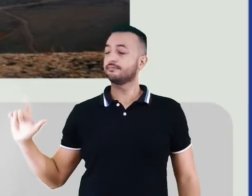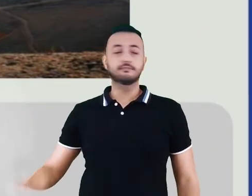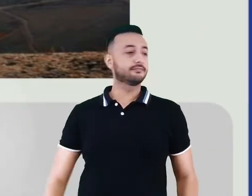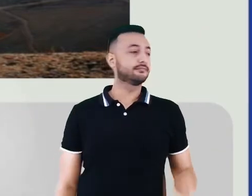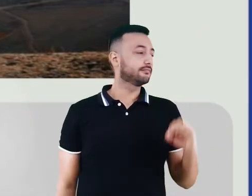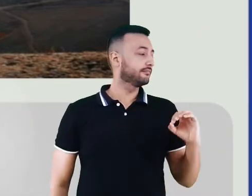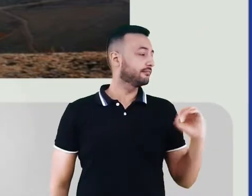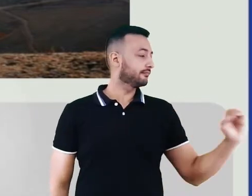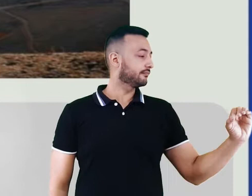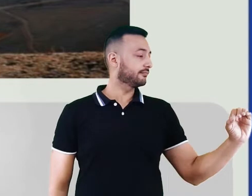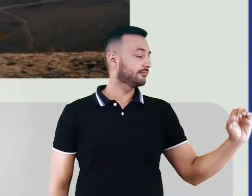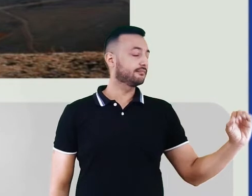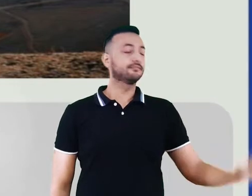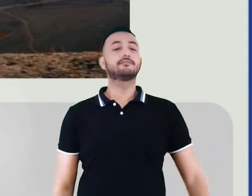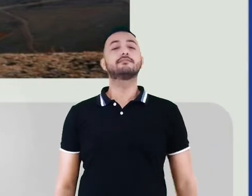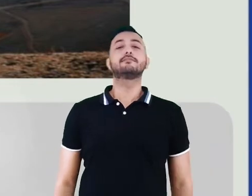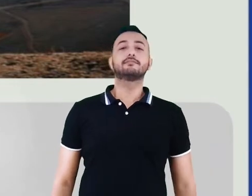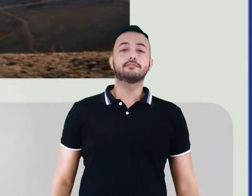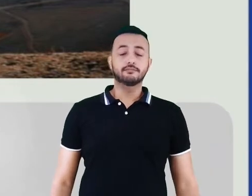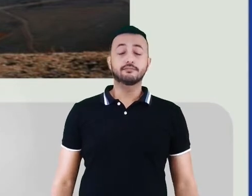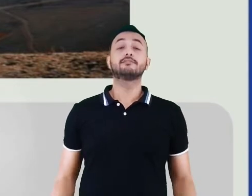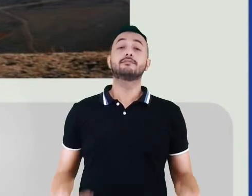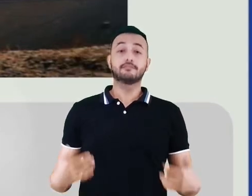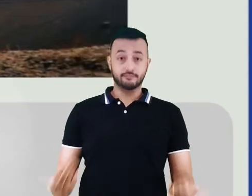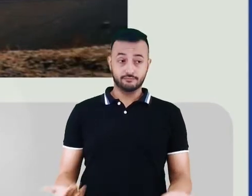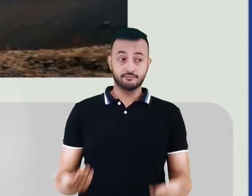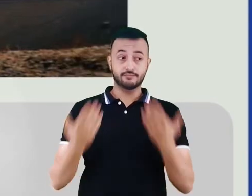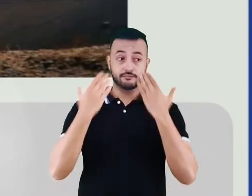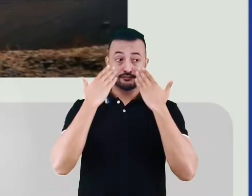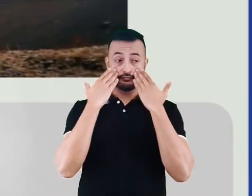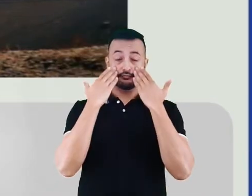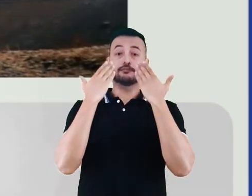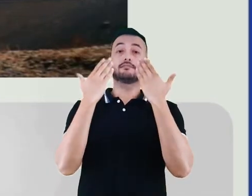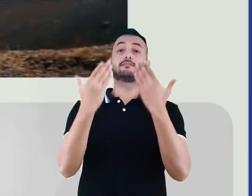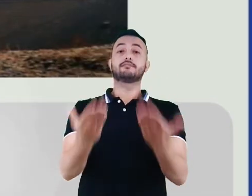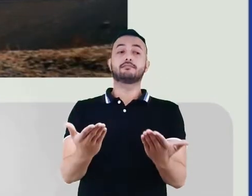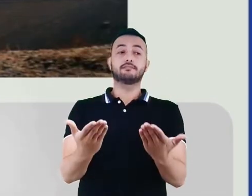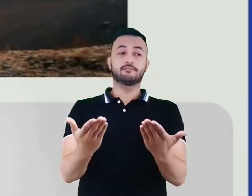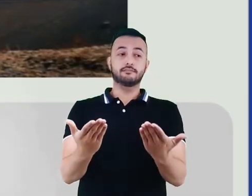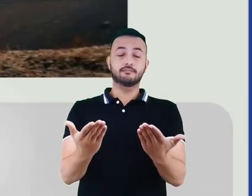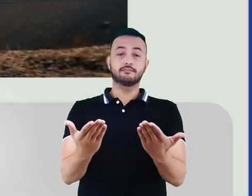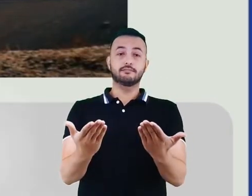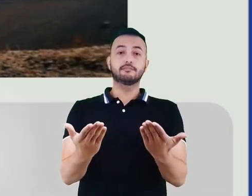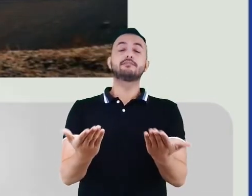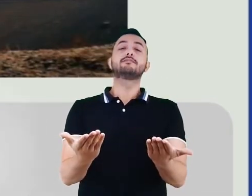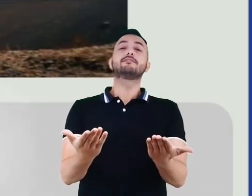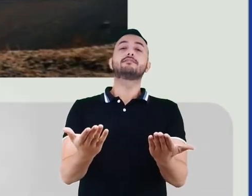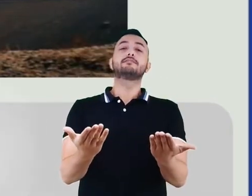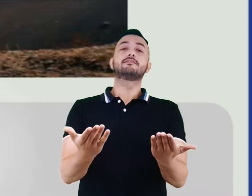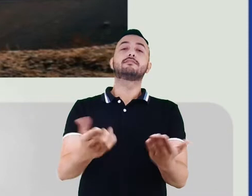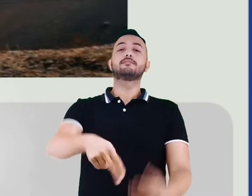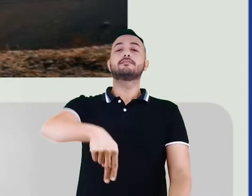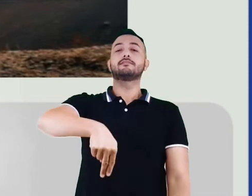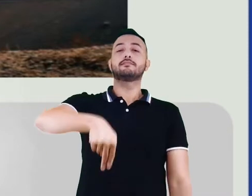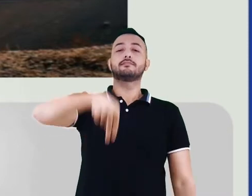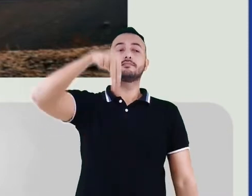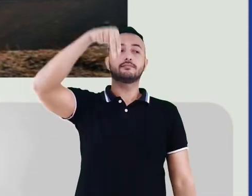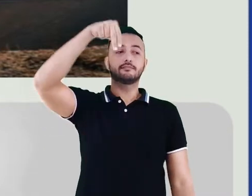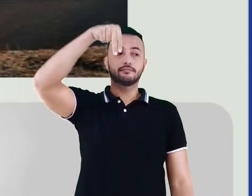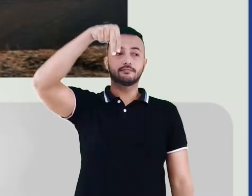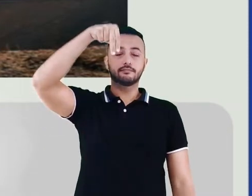outro lado, o oeste. Na nossa frente, então, estará o quê? O